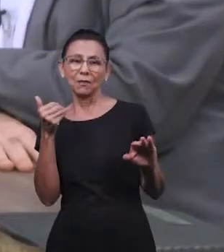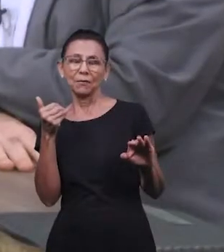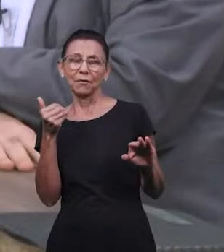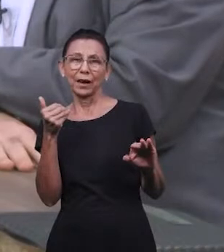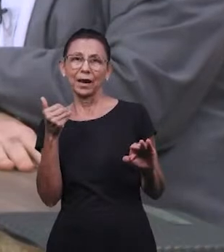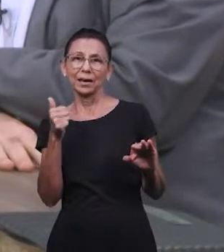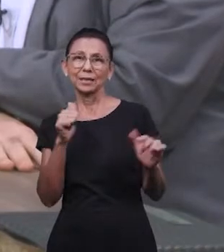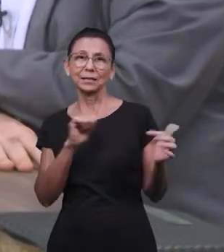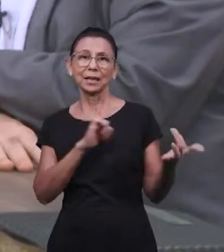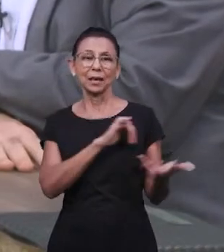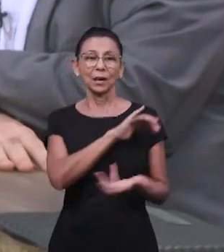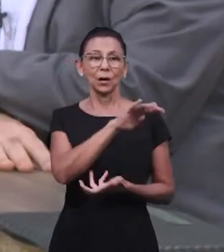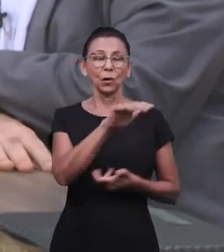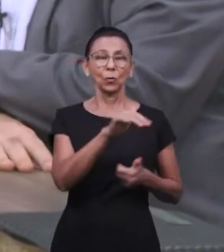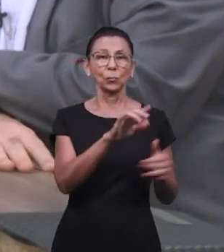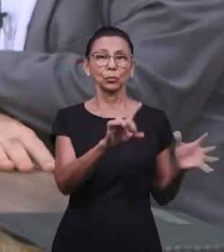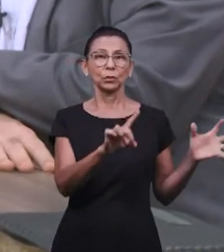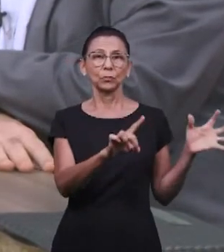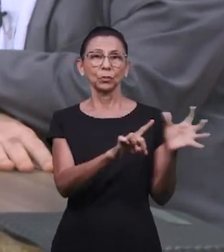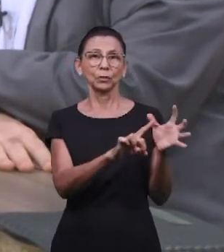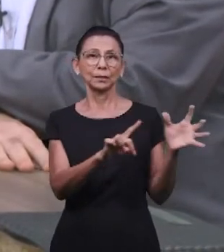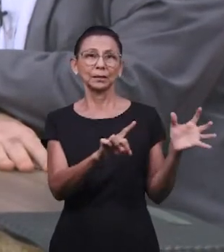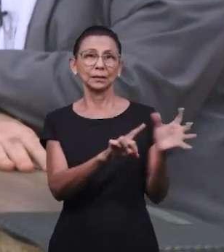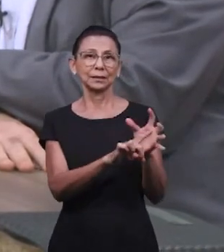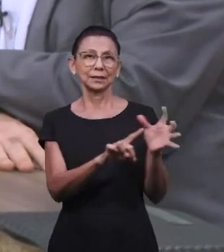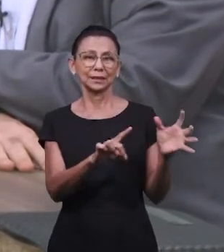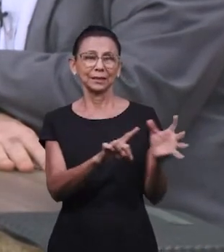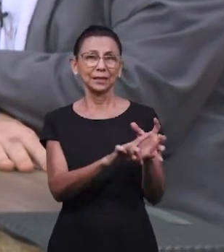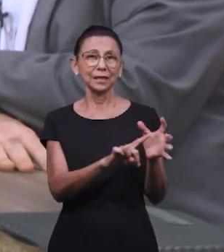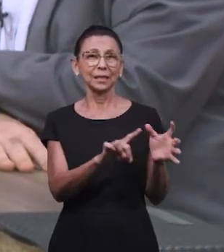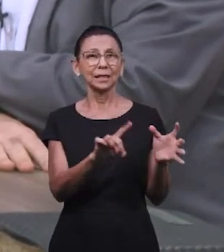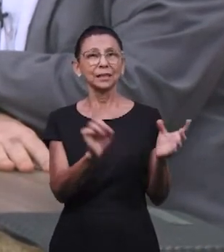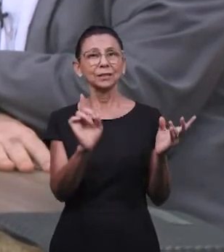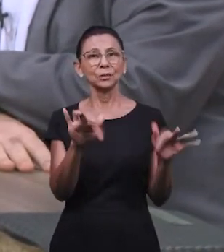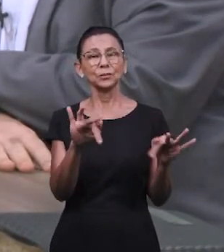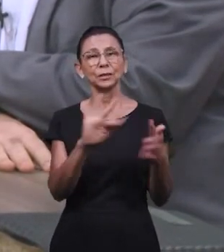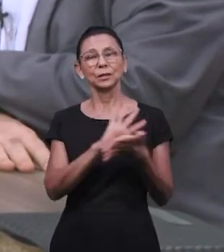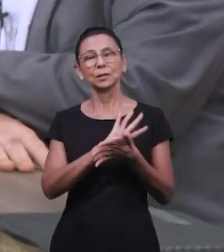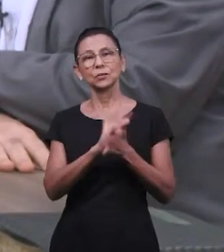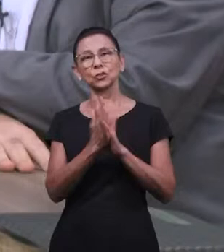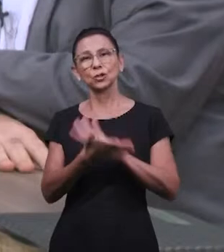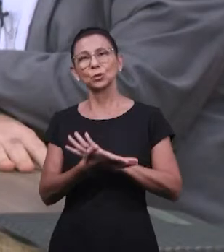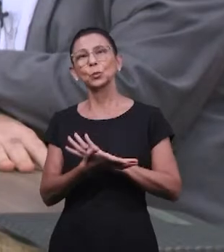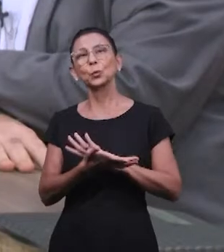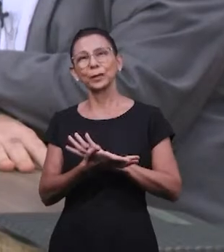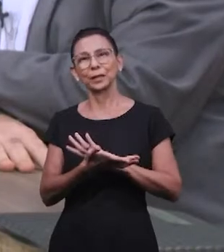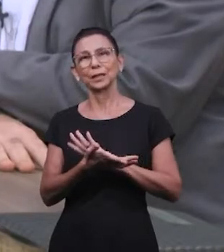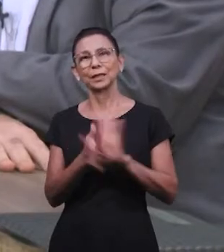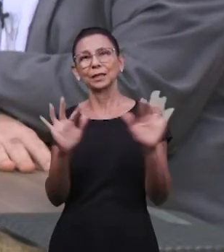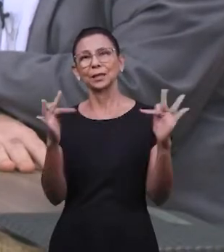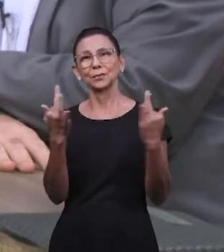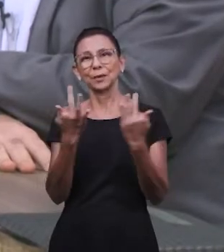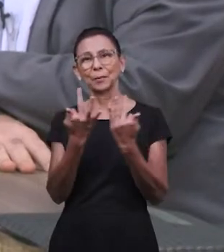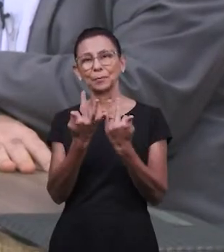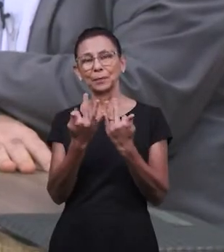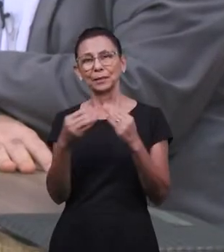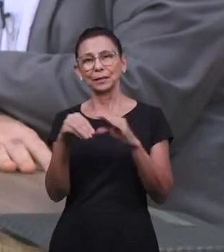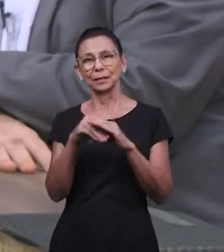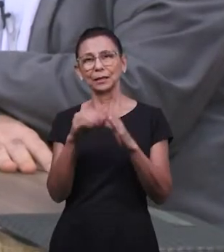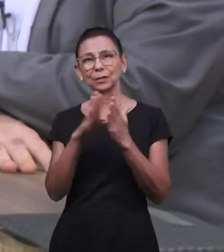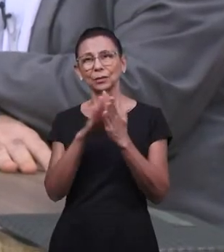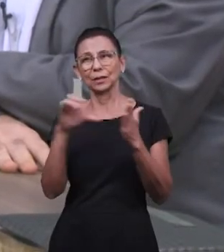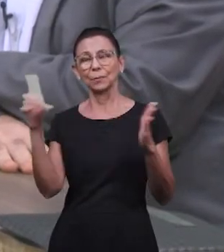que ele pretende, que é destruir mesmo essa concepção de família com base bíblica e o impacto que